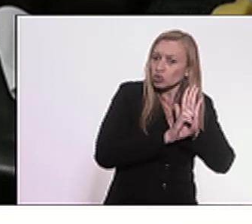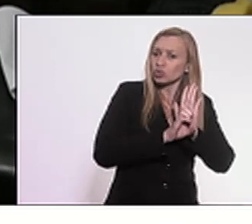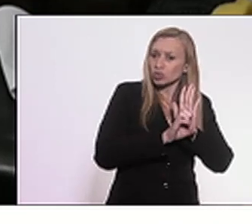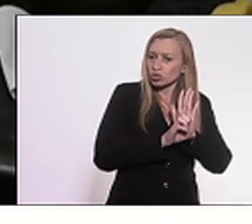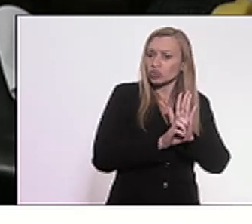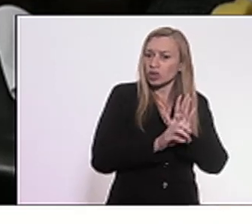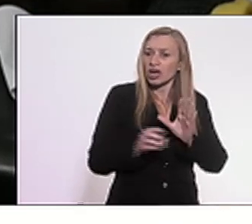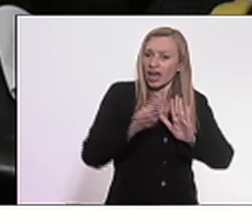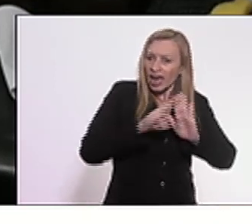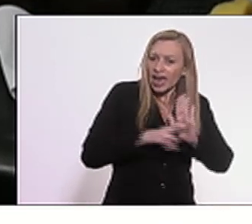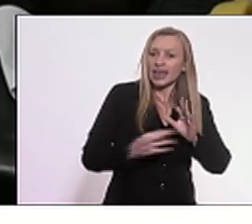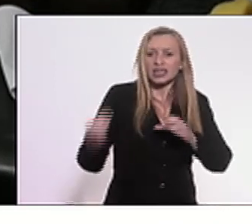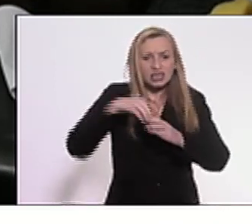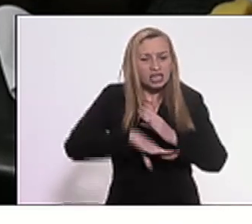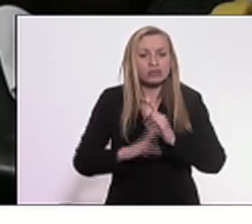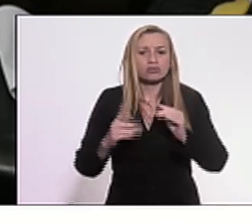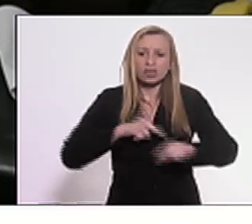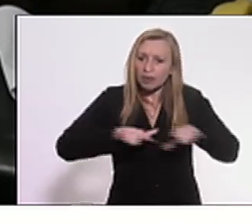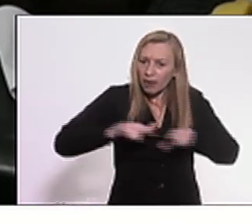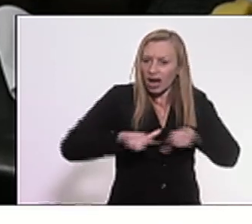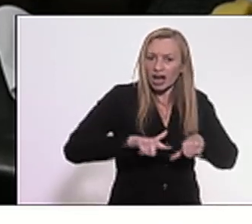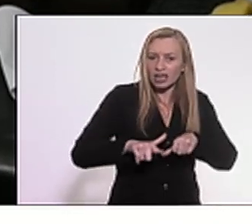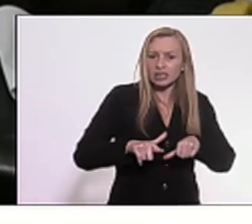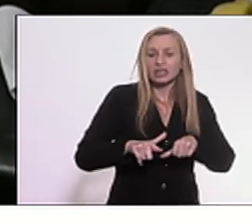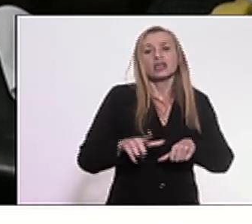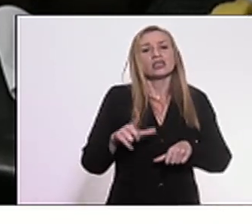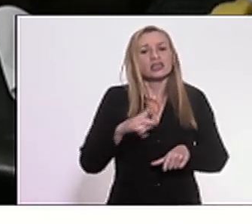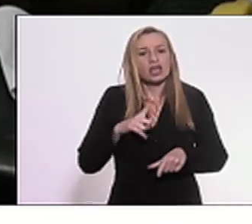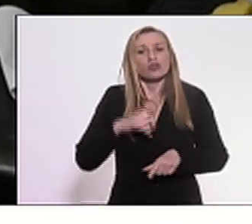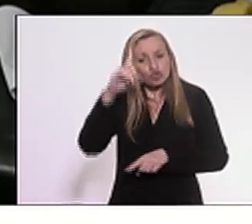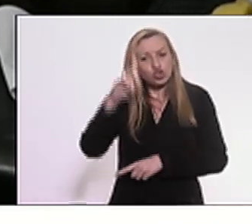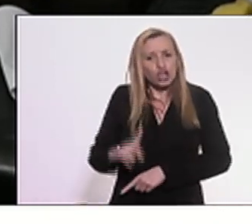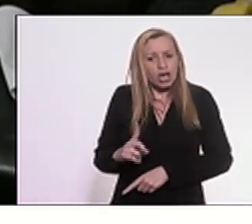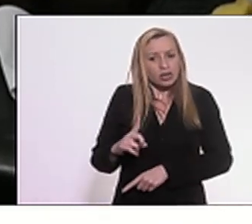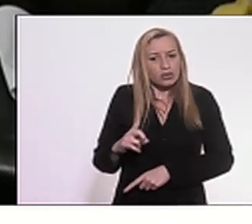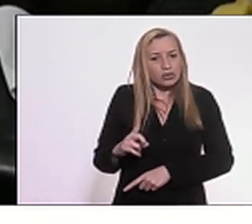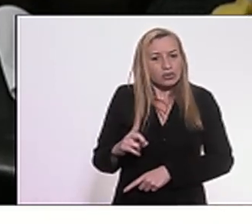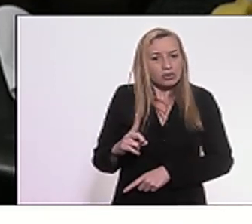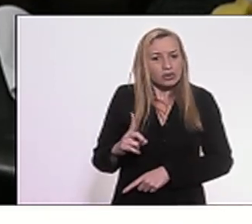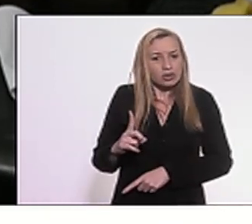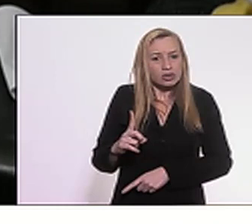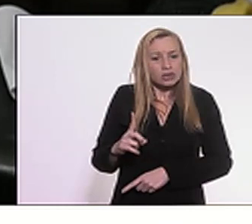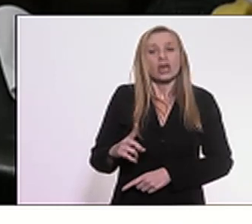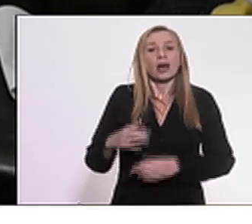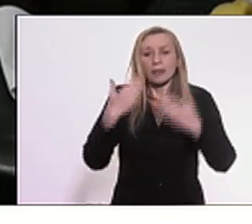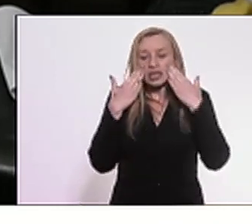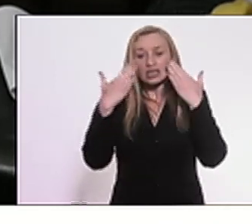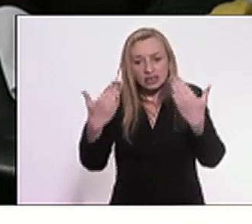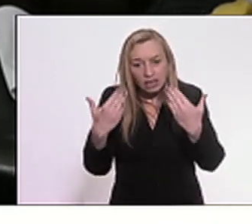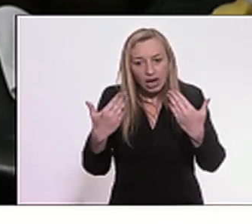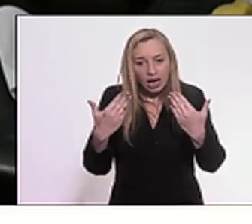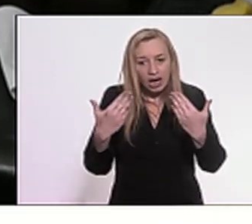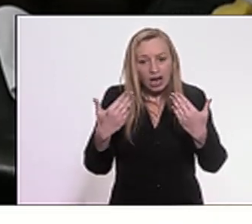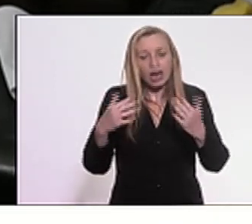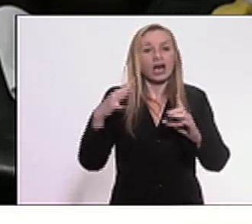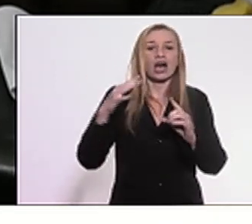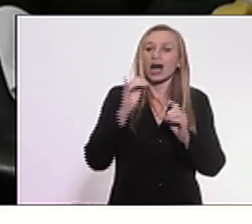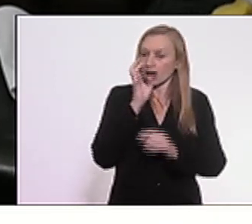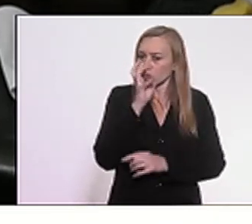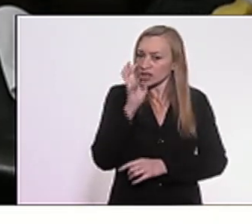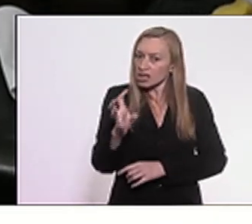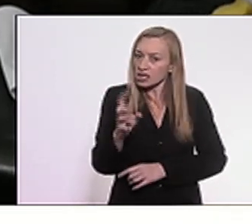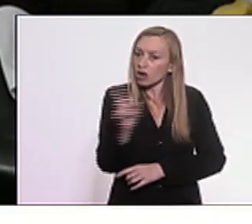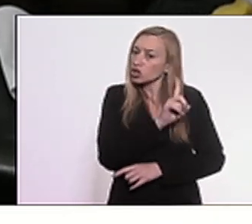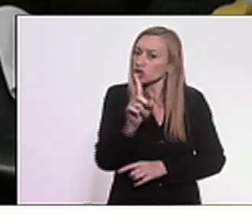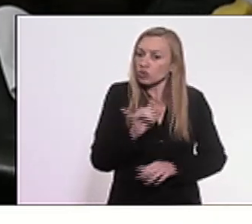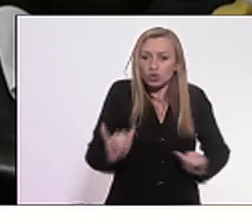interna, para que ele possa ter uma garantia de apresentar a denúncia e não sofrer mais represálias